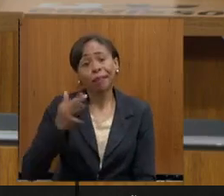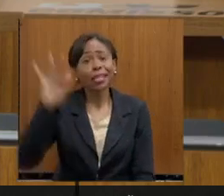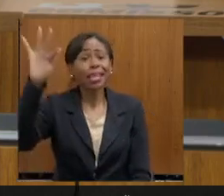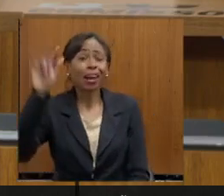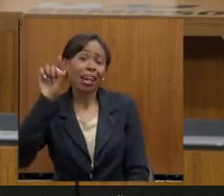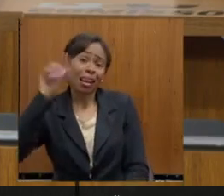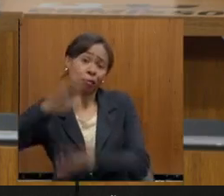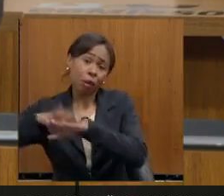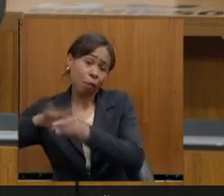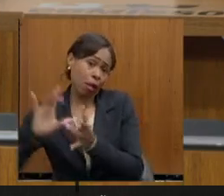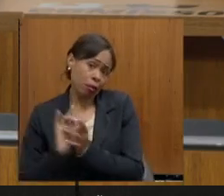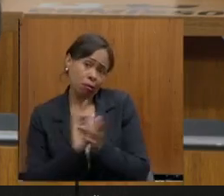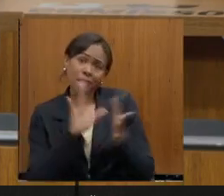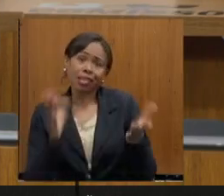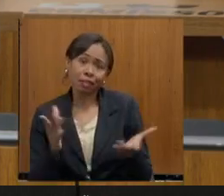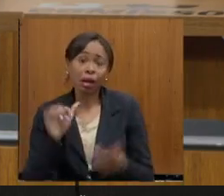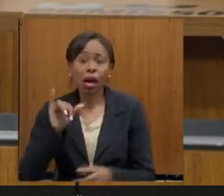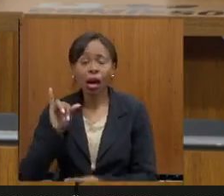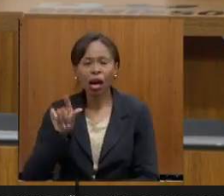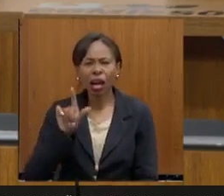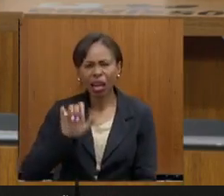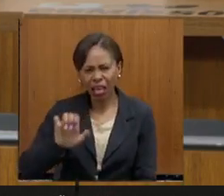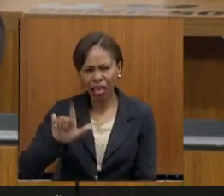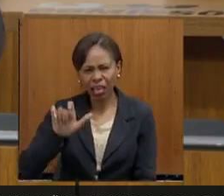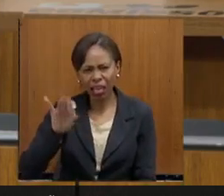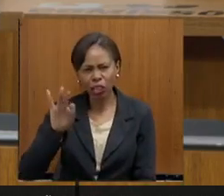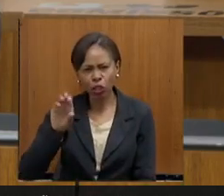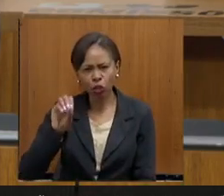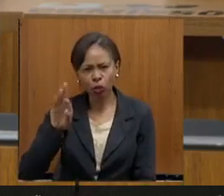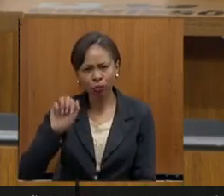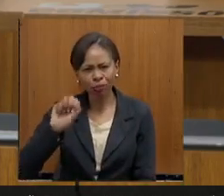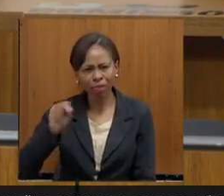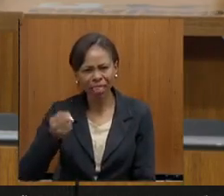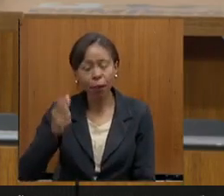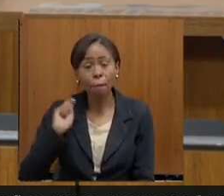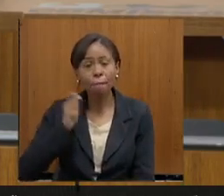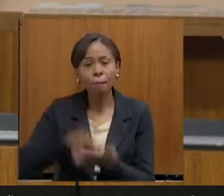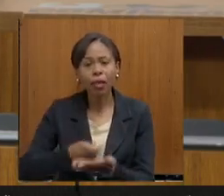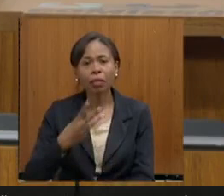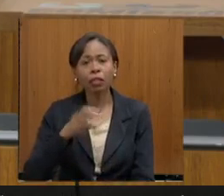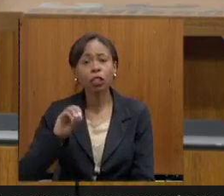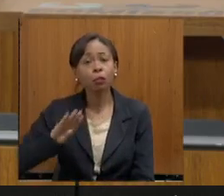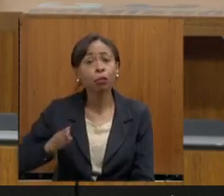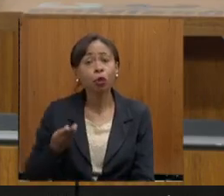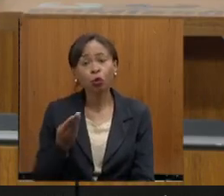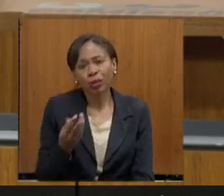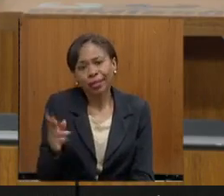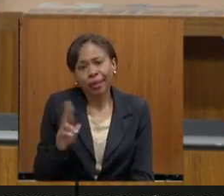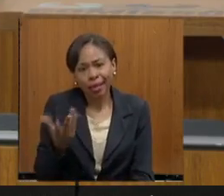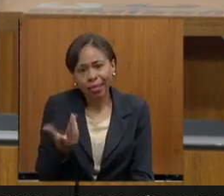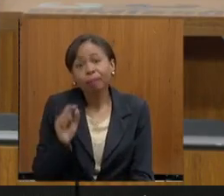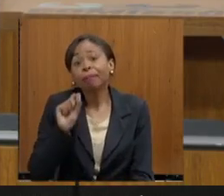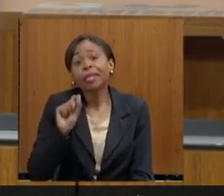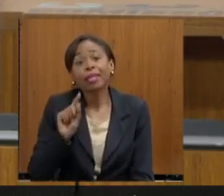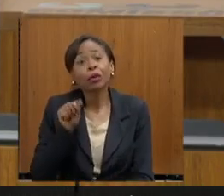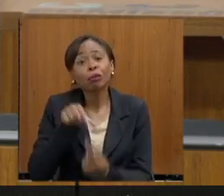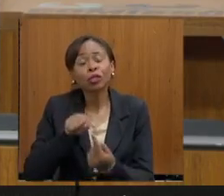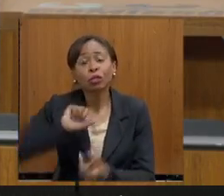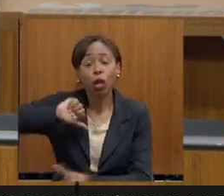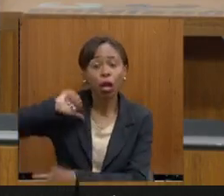Eletrobras Eletrobras tem que pagar quase 30 milhões de reais é por aí né 30 bilhões de reais Eletrobras pagou para poder renovar